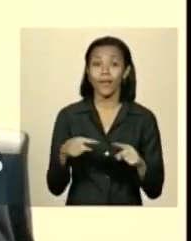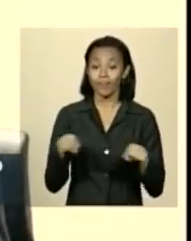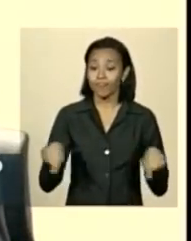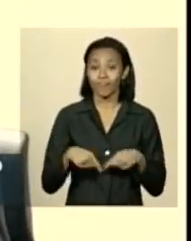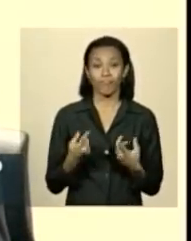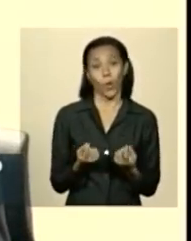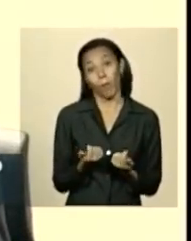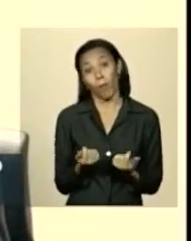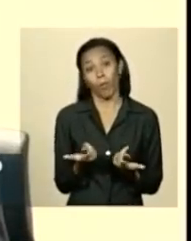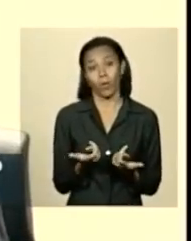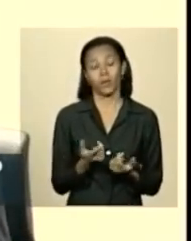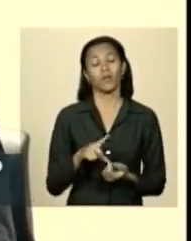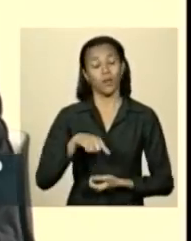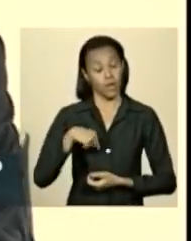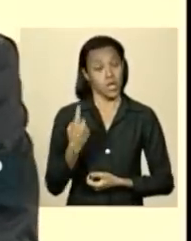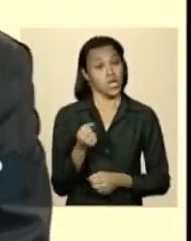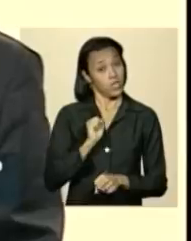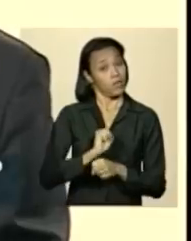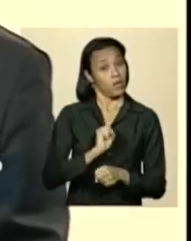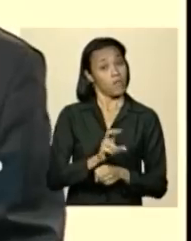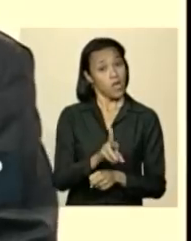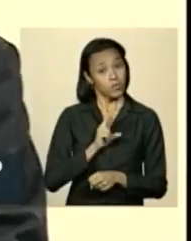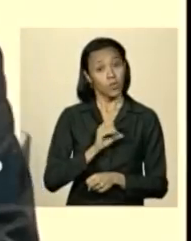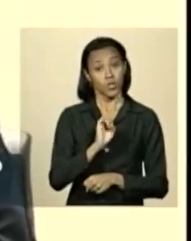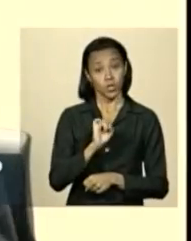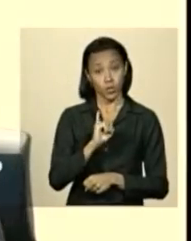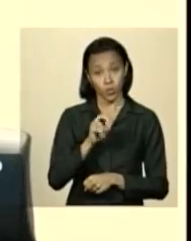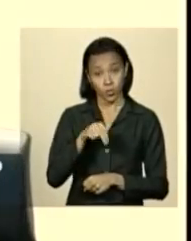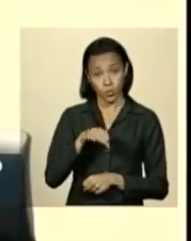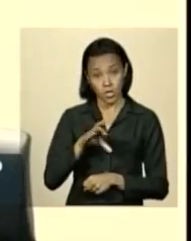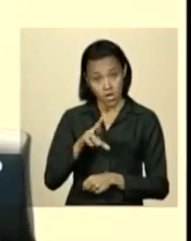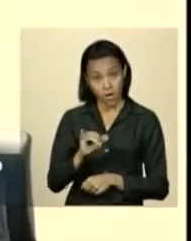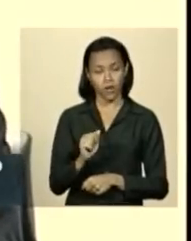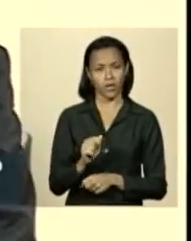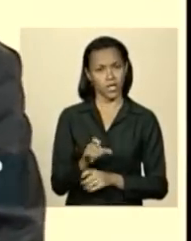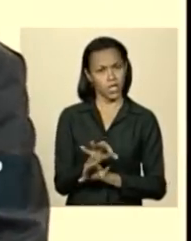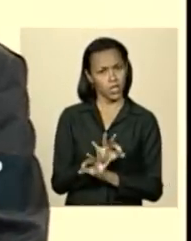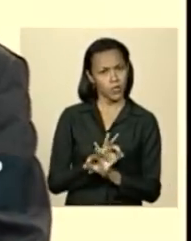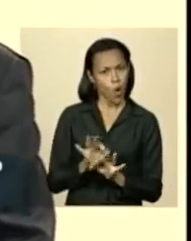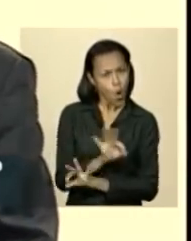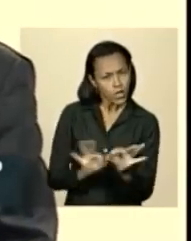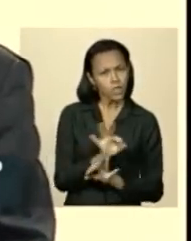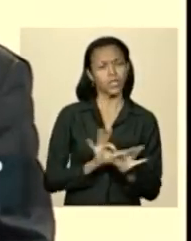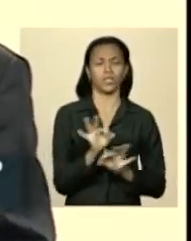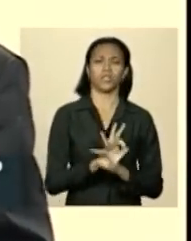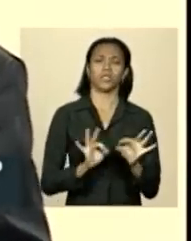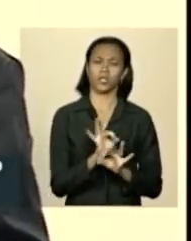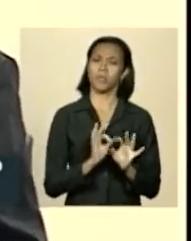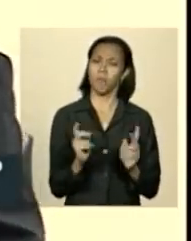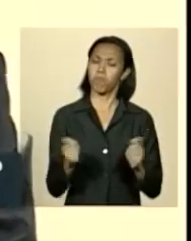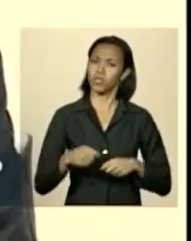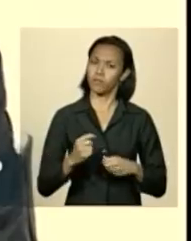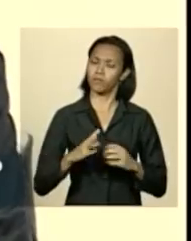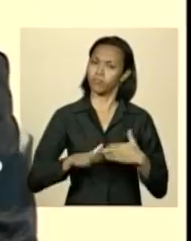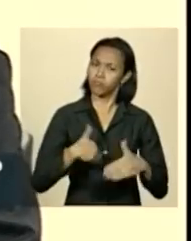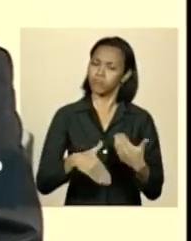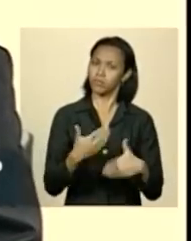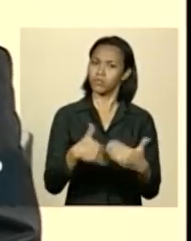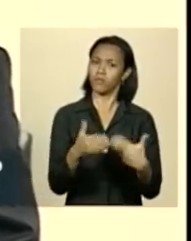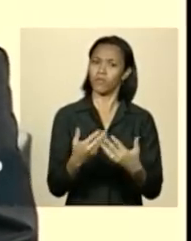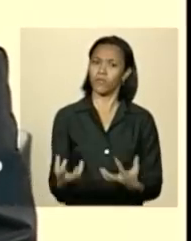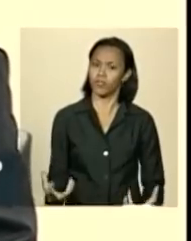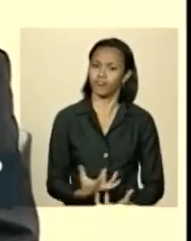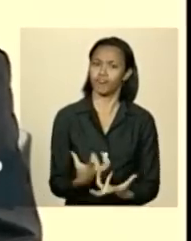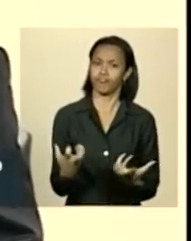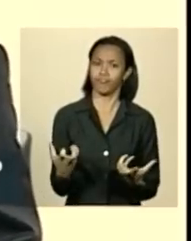pouca terra Esperamos que o INCA qualifique cada vez mais os assentamentos para que eles possam se desenvolver produtivamente